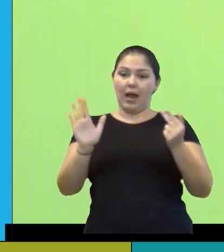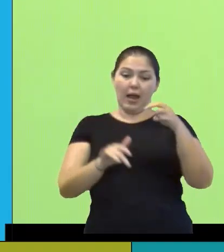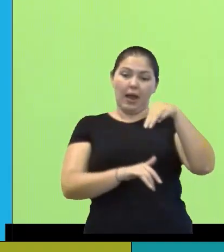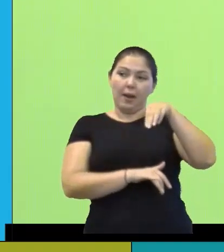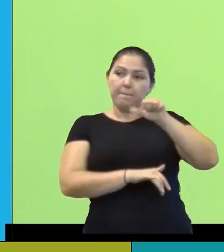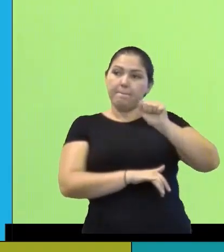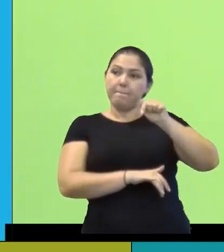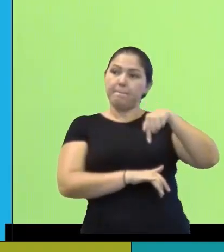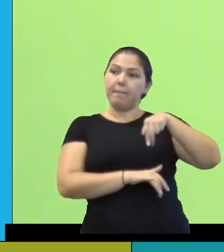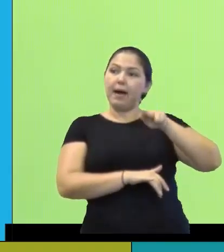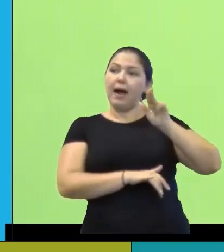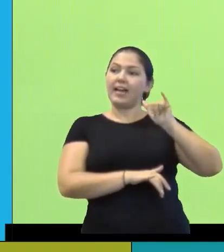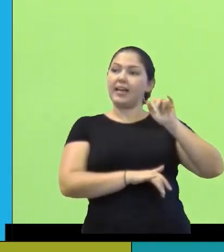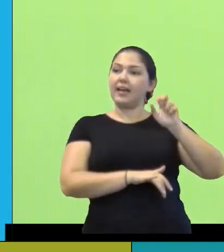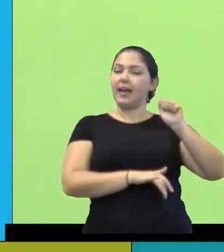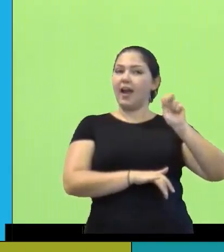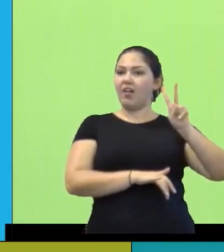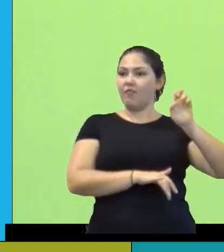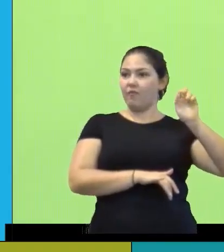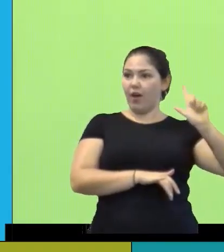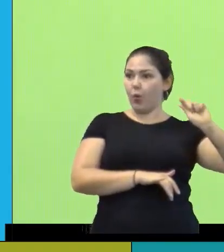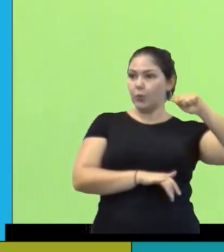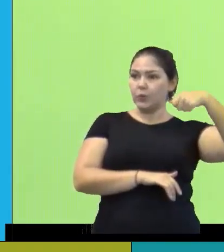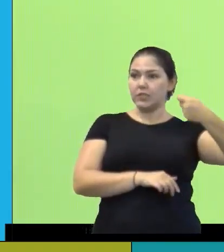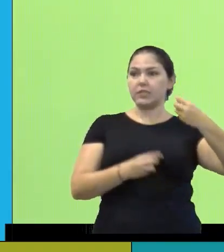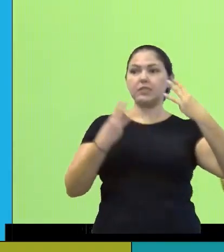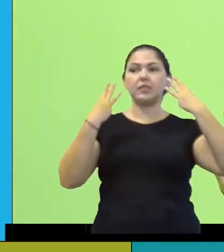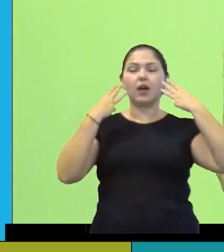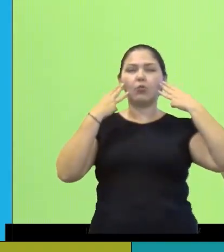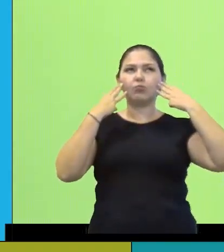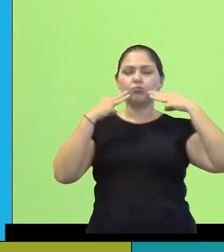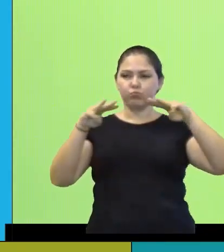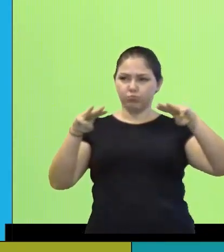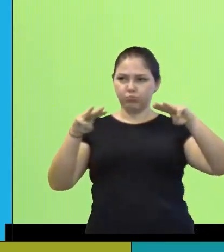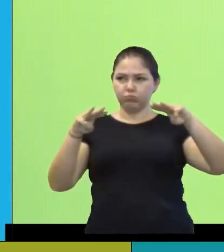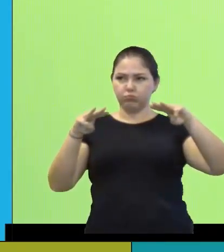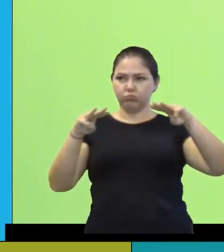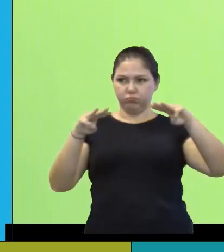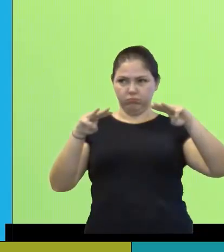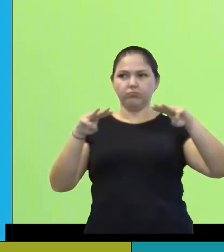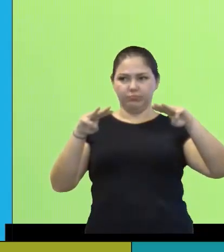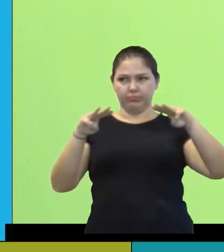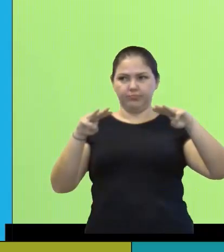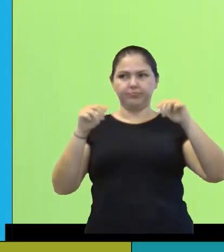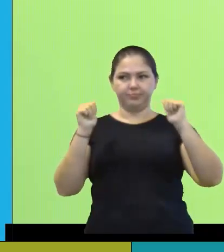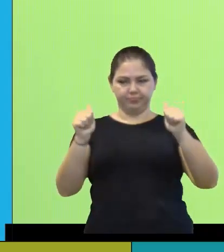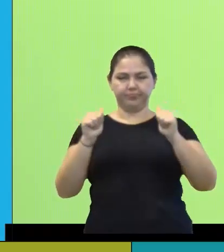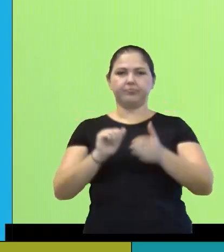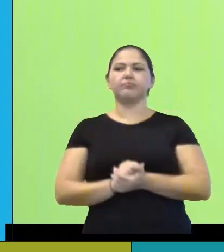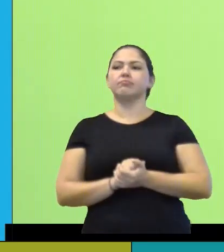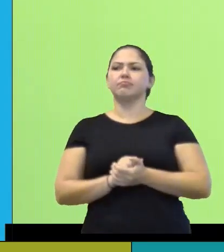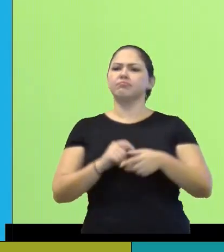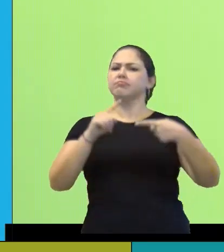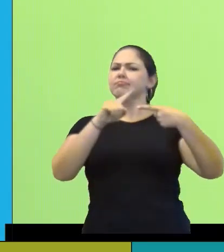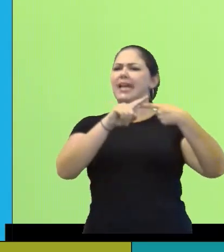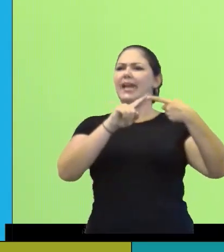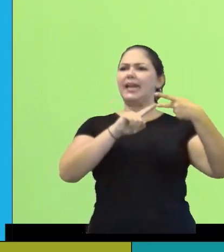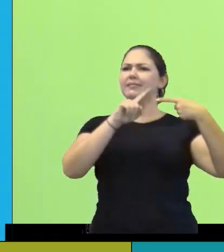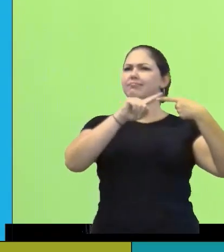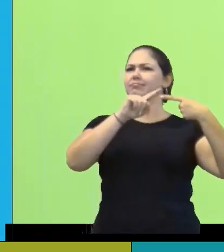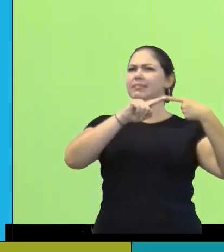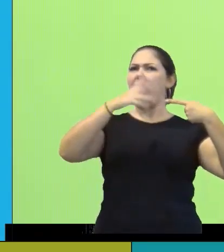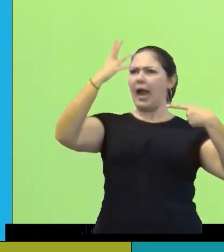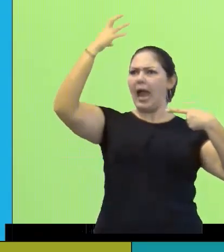absolutista ou seria Maquiavel um republicano? A resposta: os